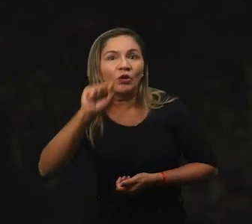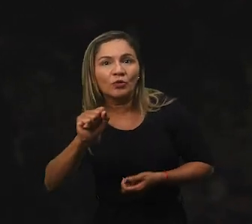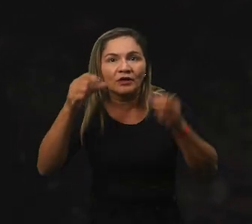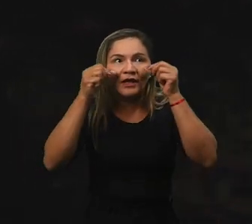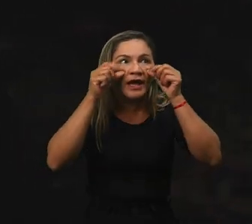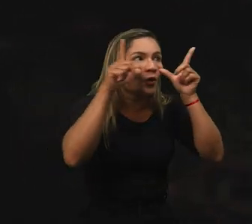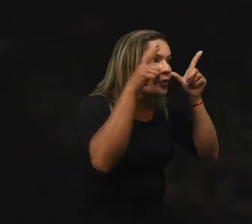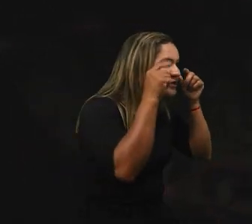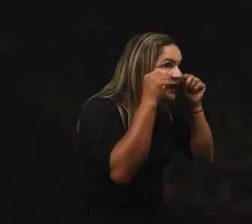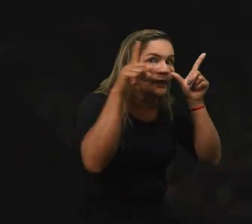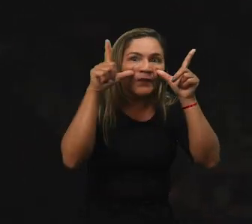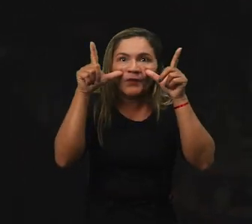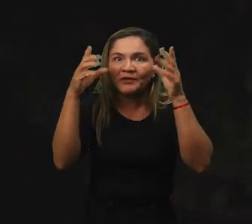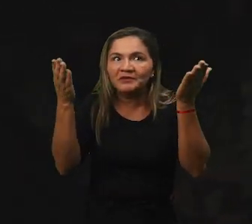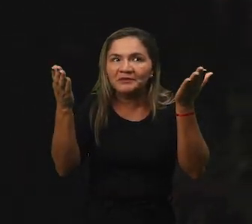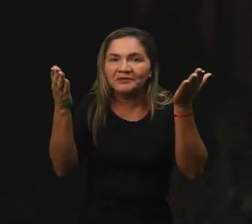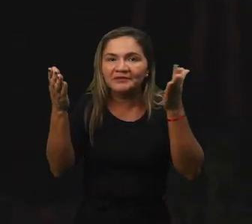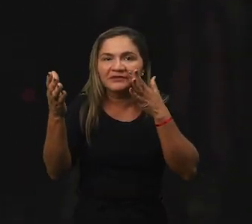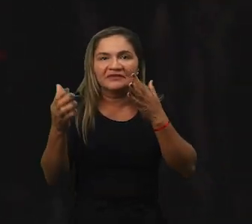Vazado. Vamos vazar também.